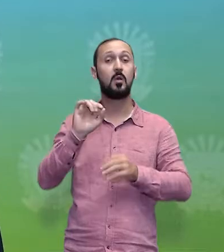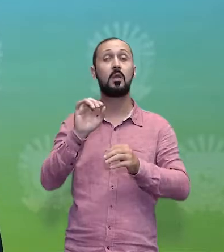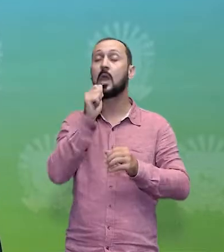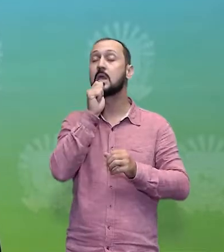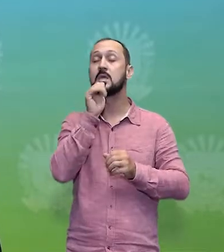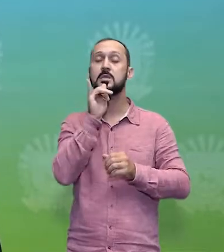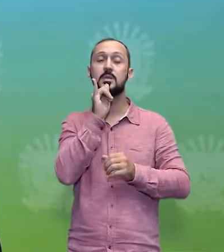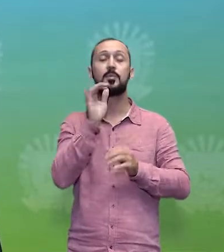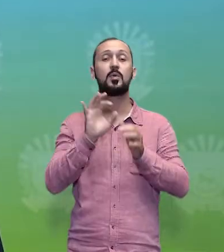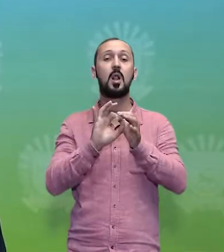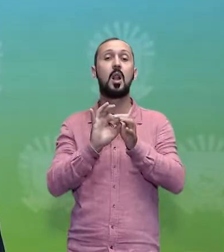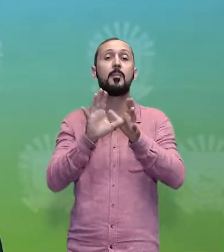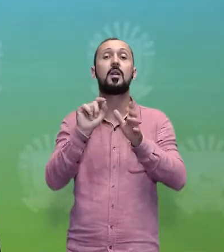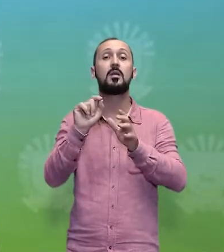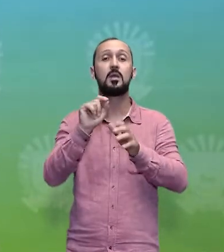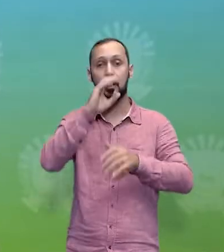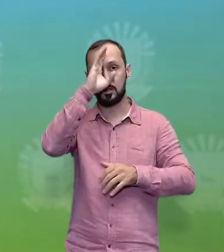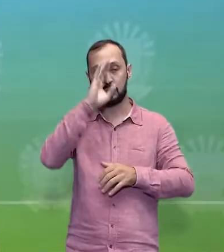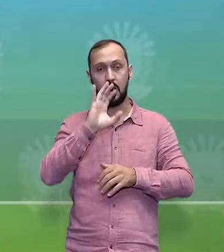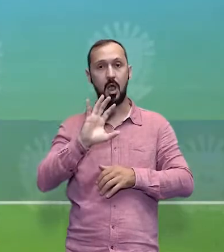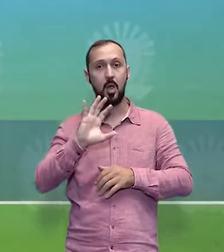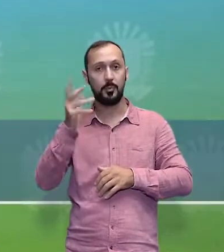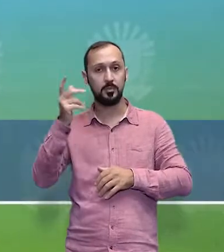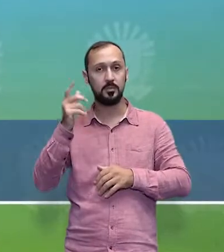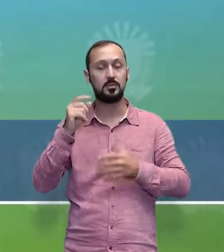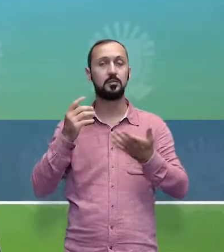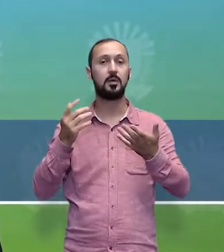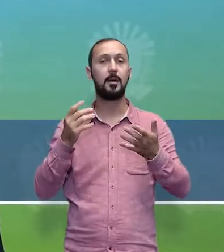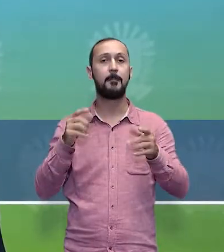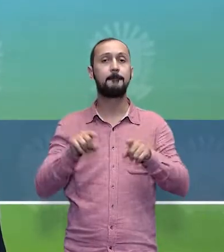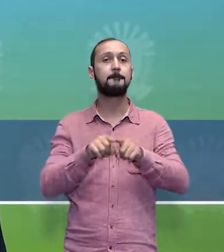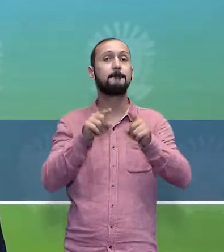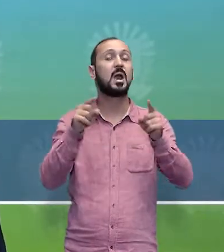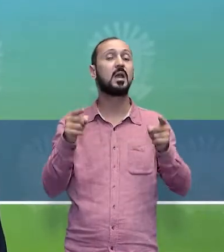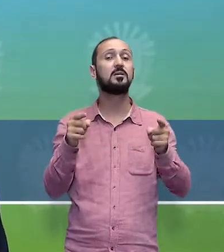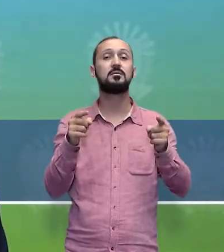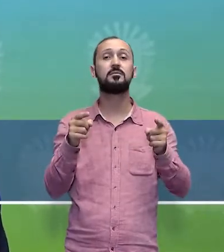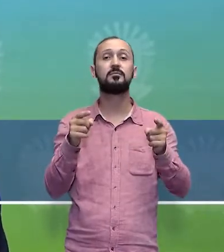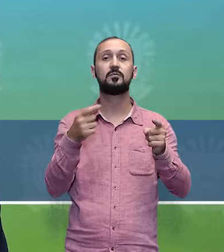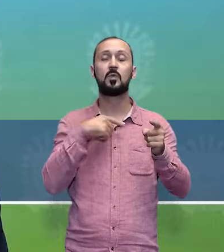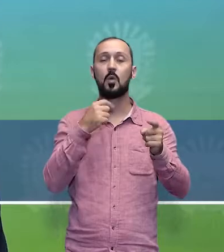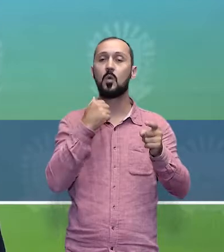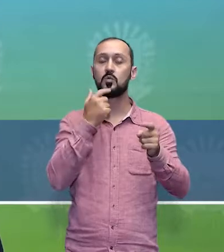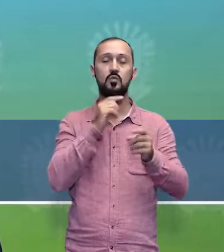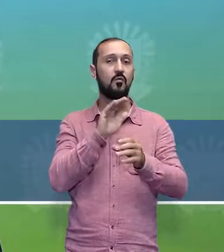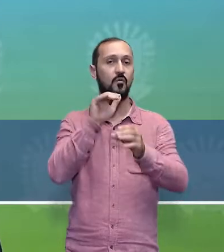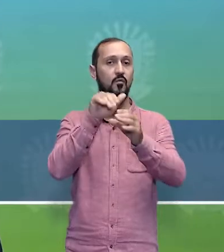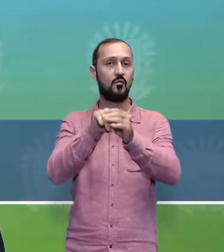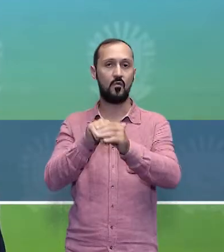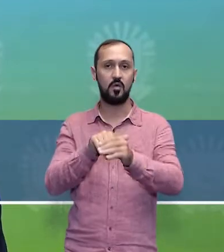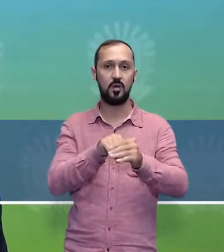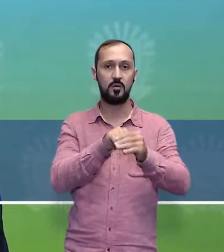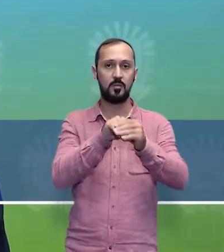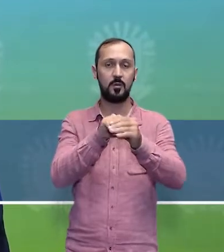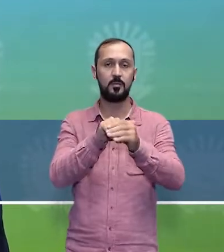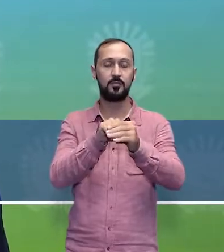federal para que essa gratuidade acontecesse, mas não foi